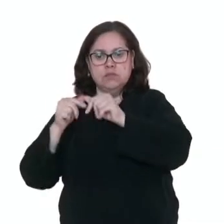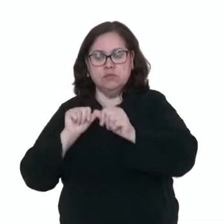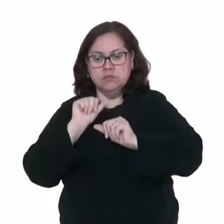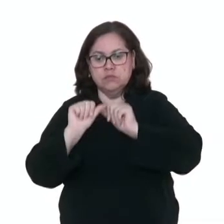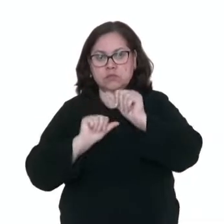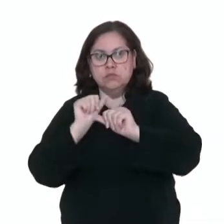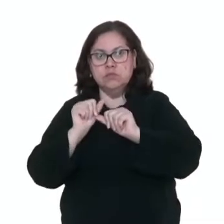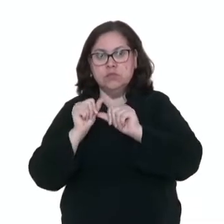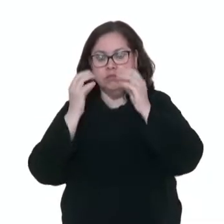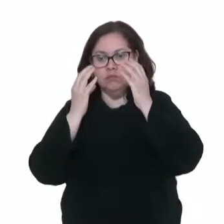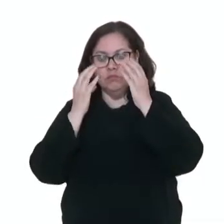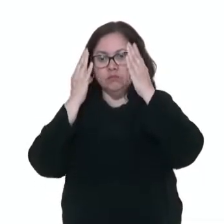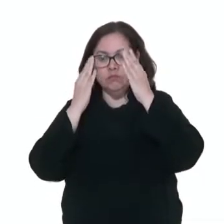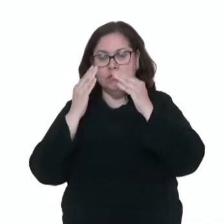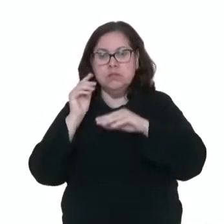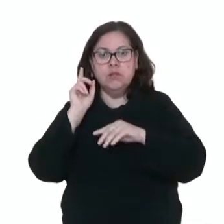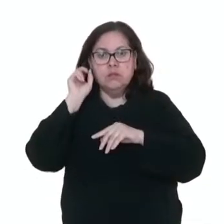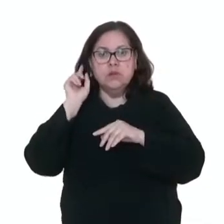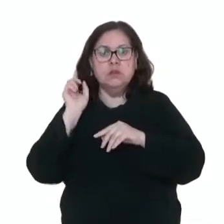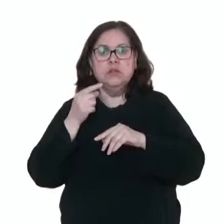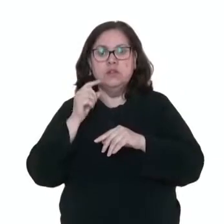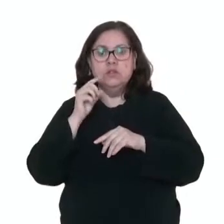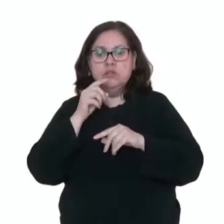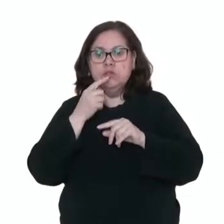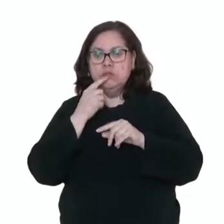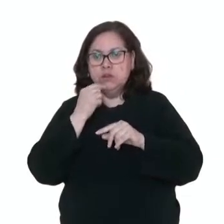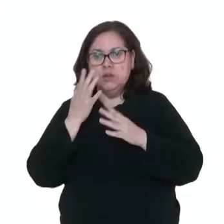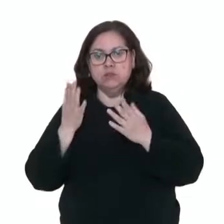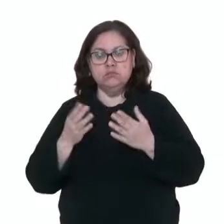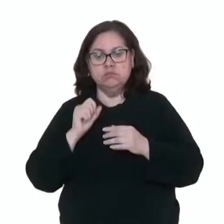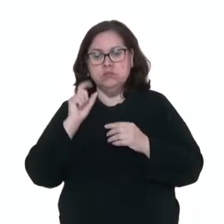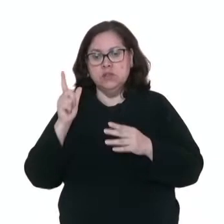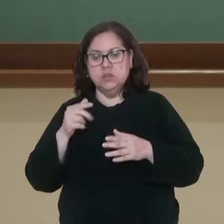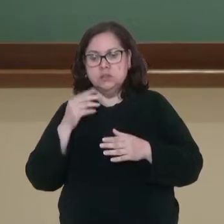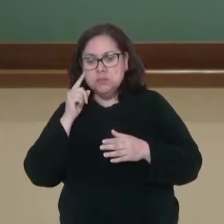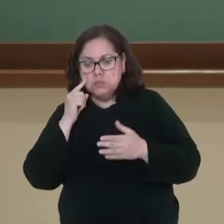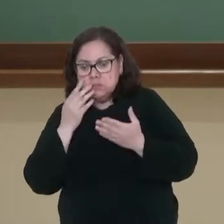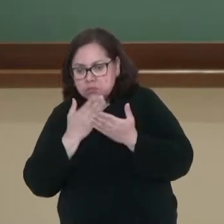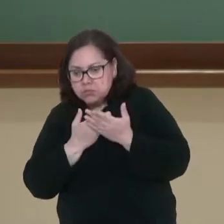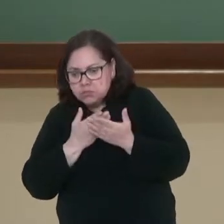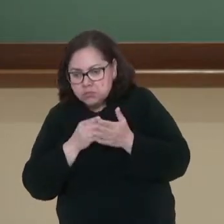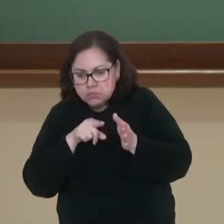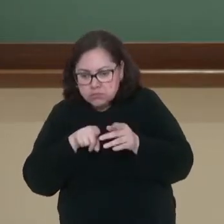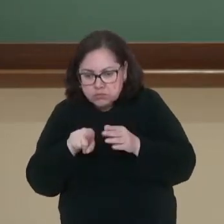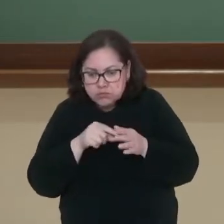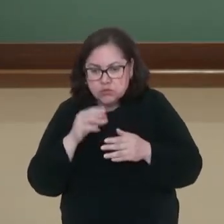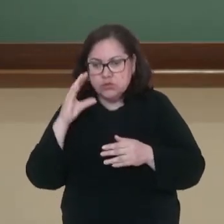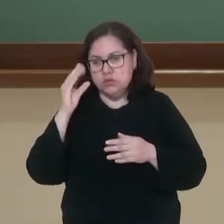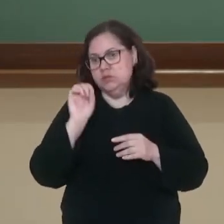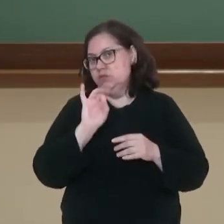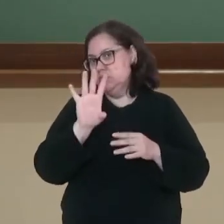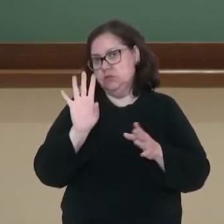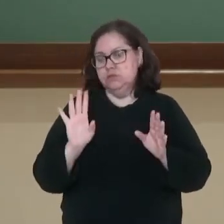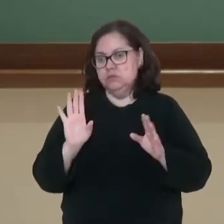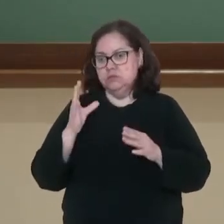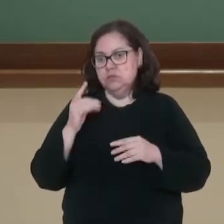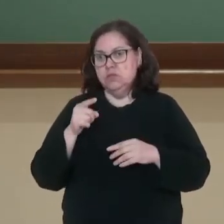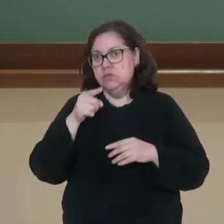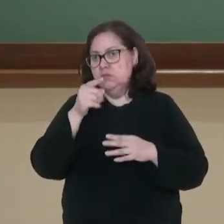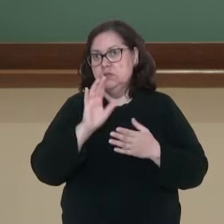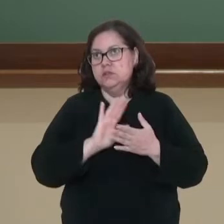deixava seus olhos brancos e não vermelhos. Então, claro, analisando, é somente um cientista que vai analisar isso.